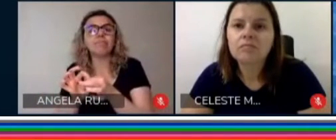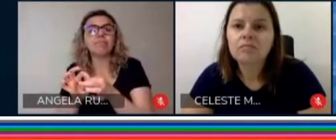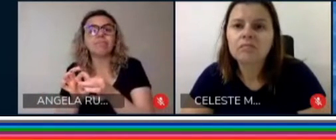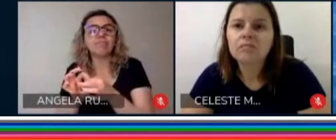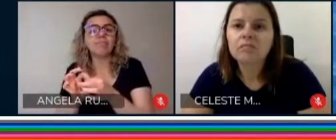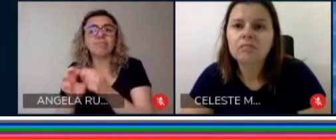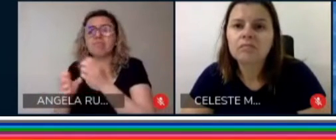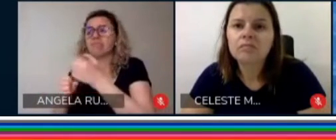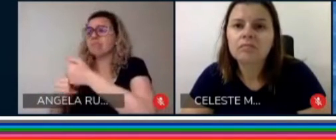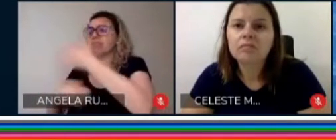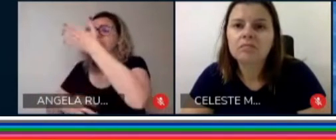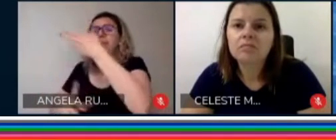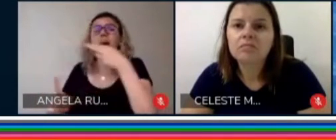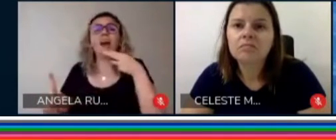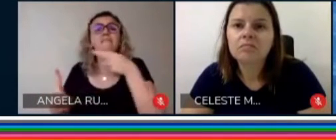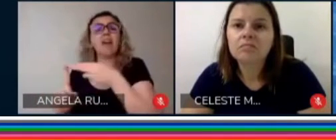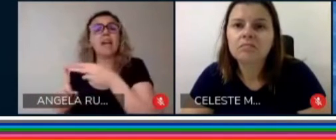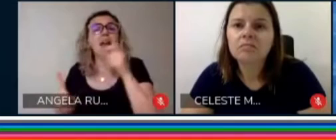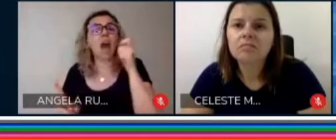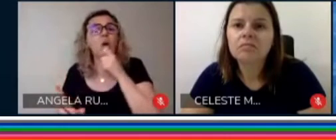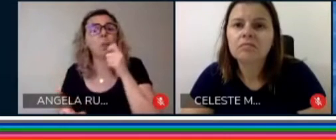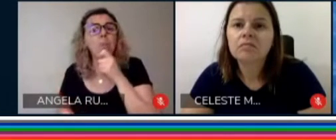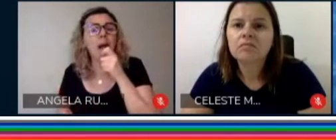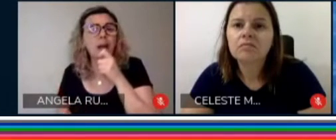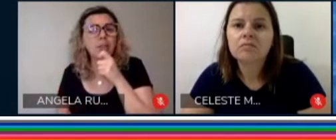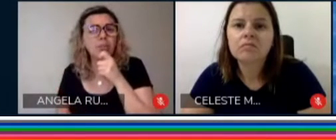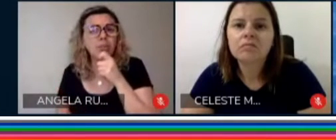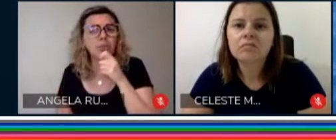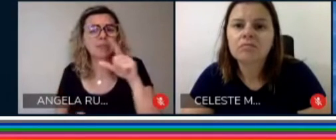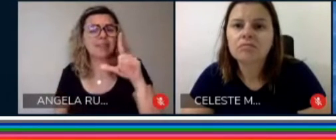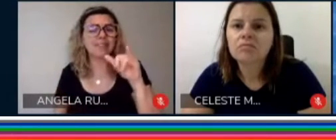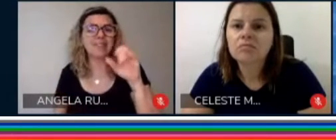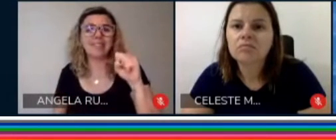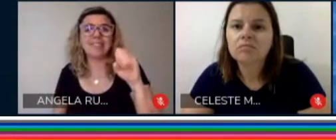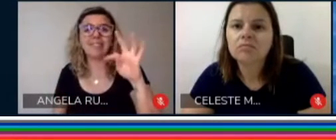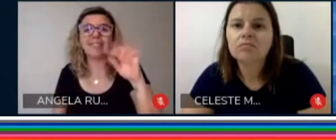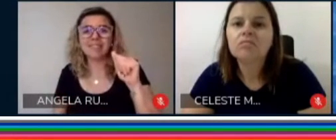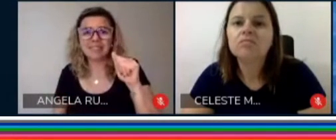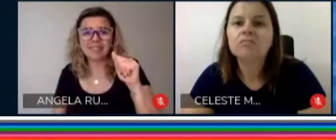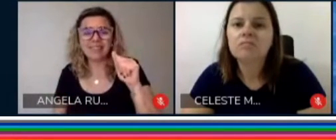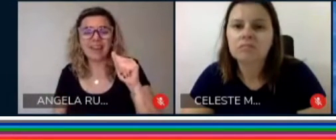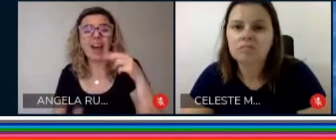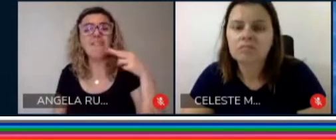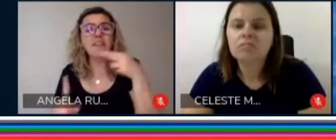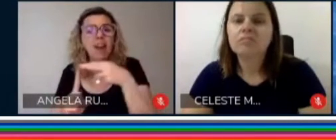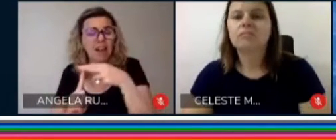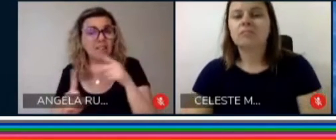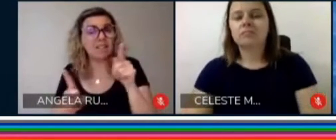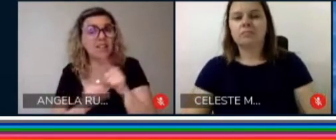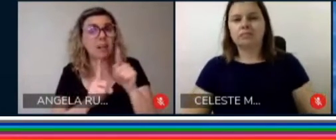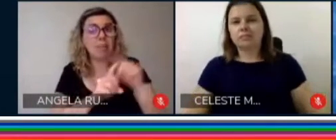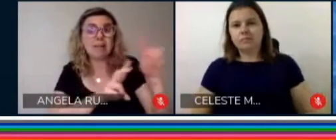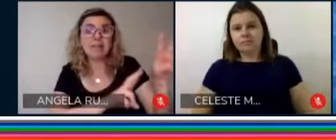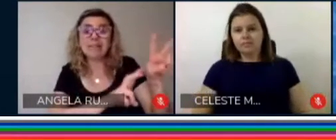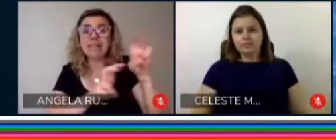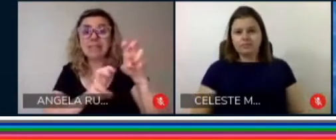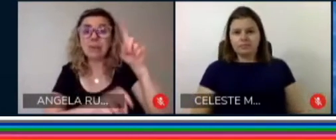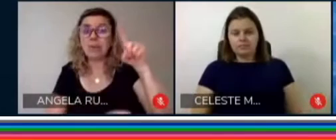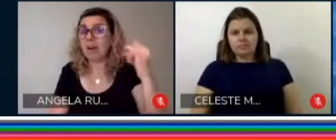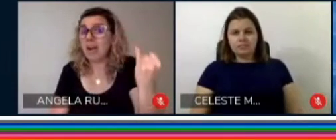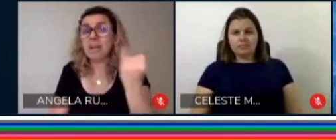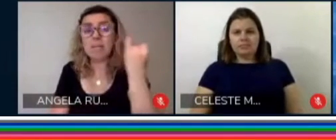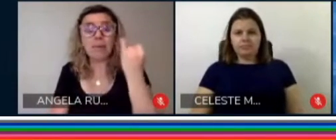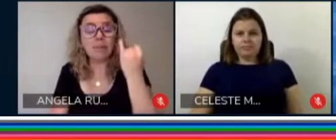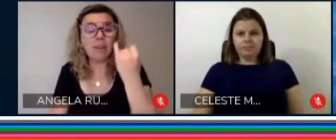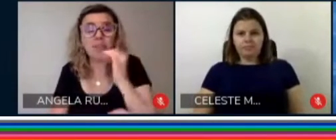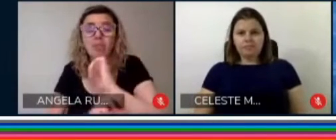a lista de referências. Então eu não vou me perder. A lista de referências e a citação são mecanismos muito importantes para eu deixar